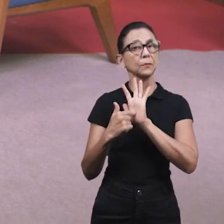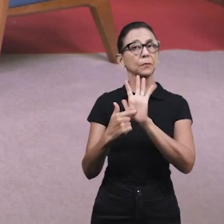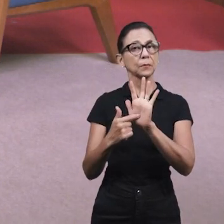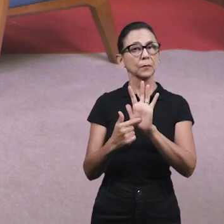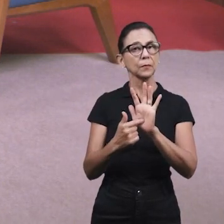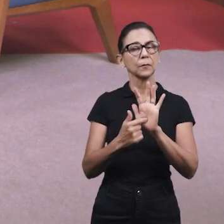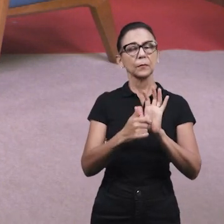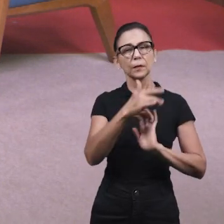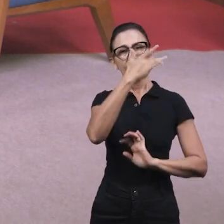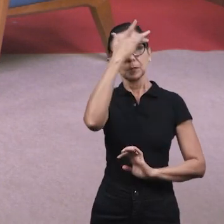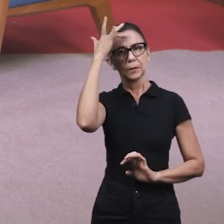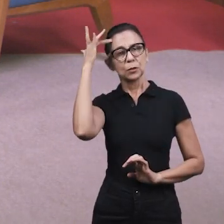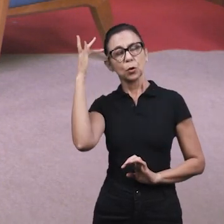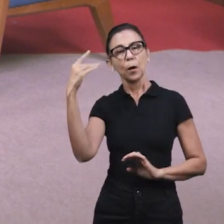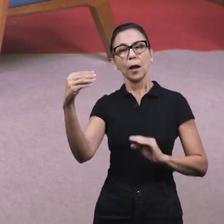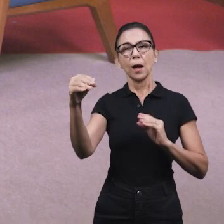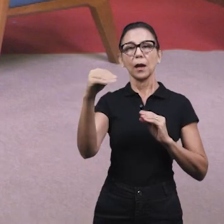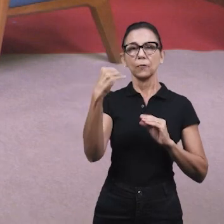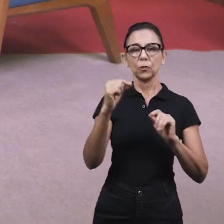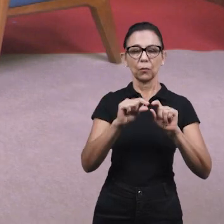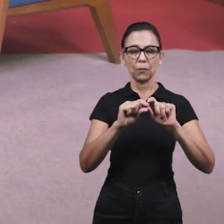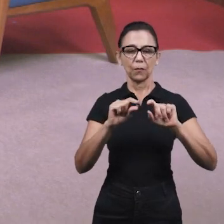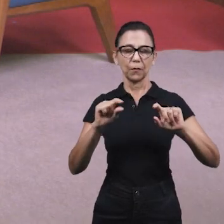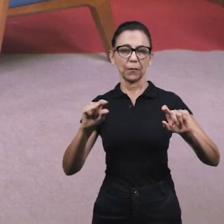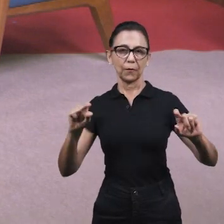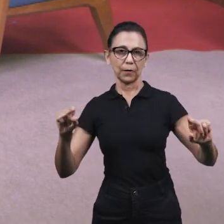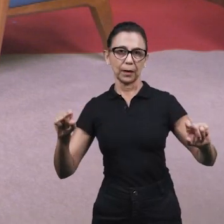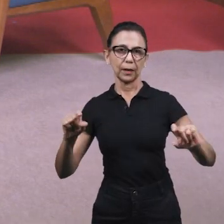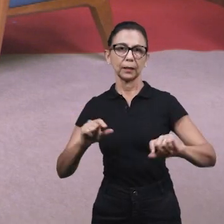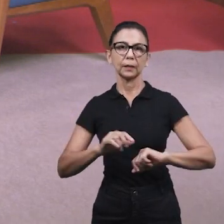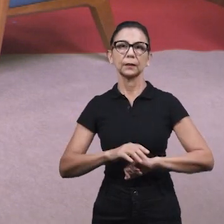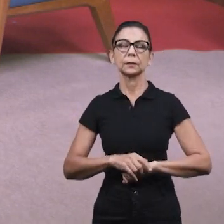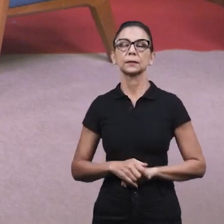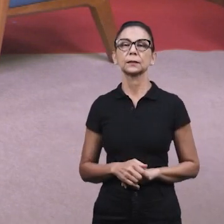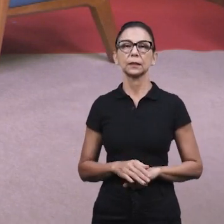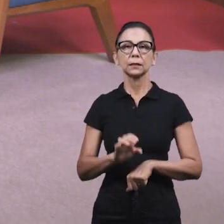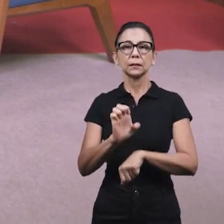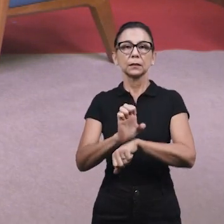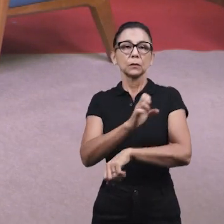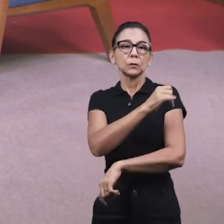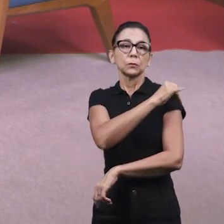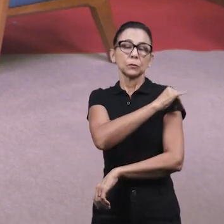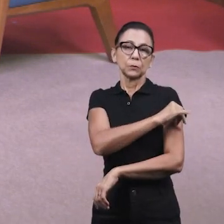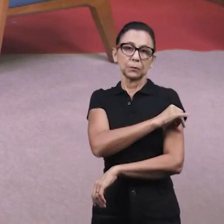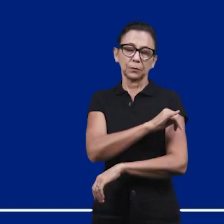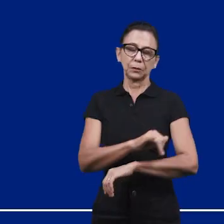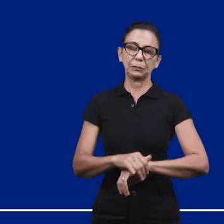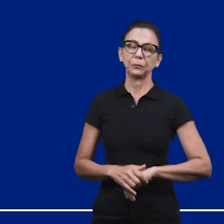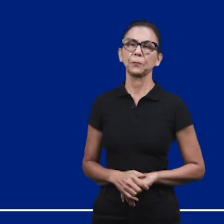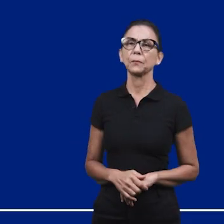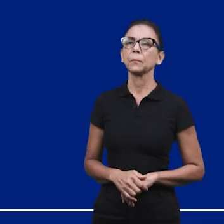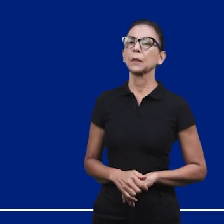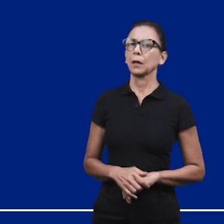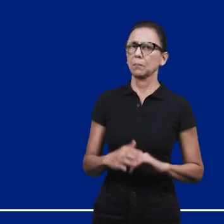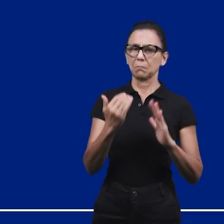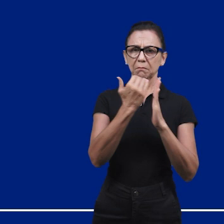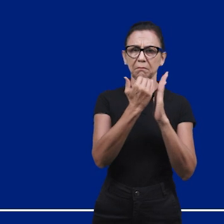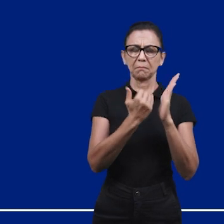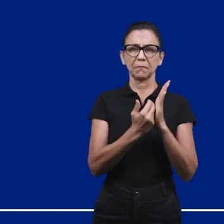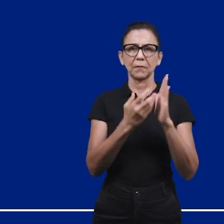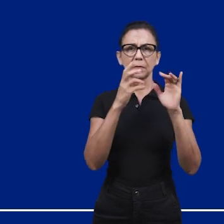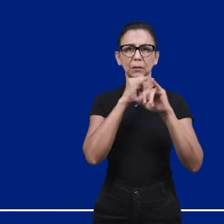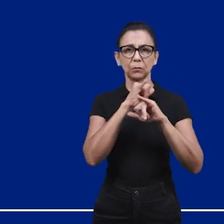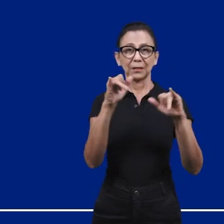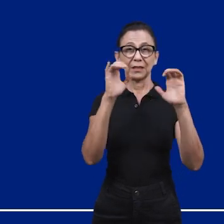compartilhar com você aqui a participação do nosso irmão Ronivaldo Mendes, ele é de Campos, no Rio de Janeiro. Ele diz o seguinte: o programa